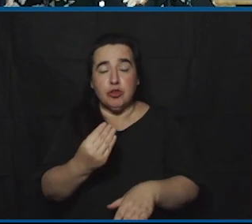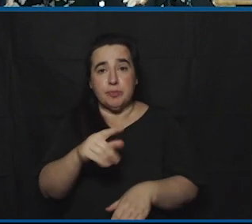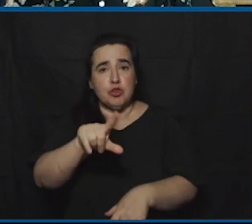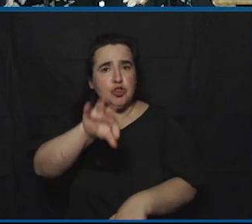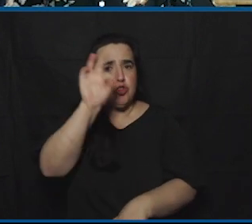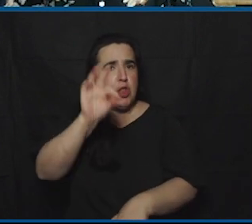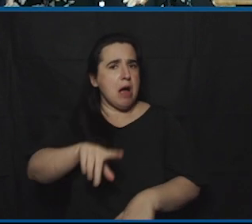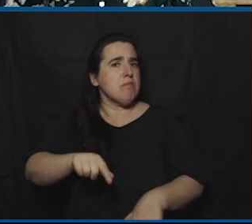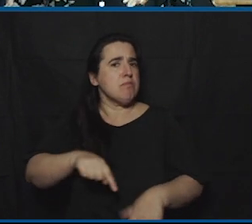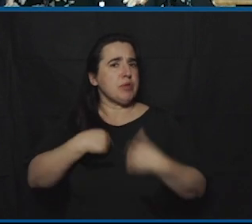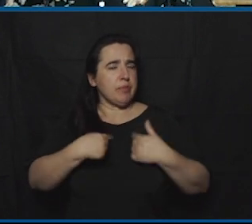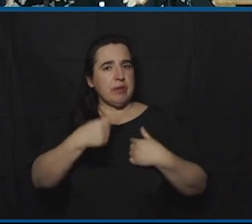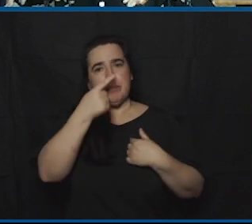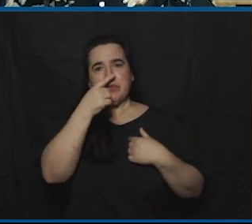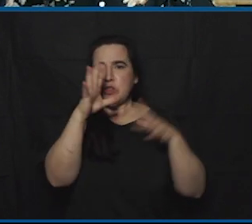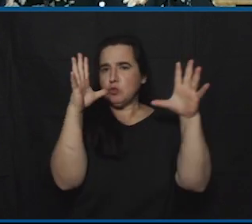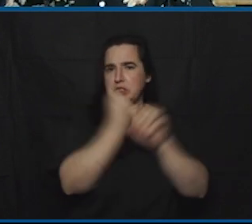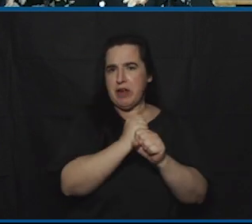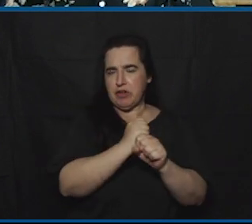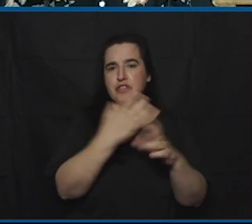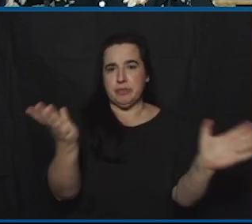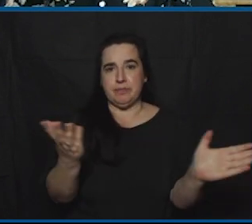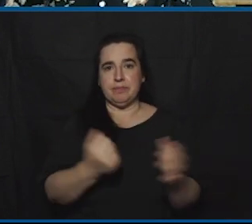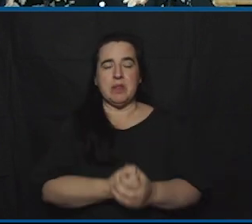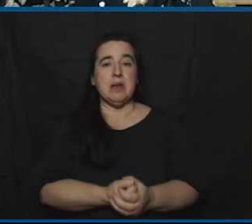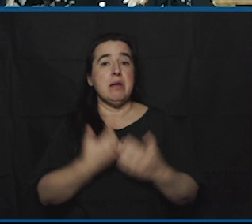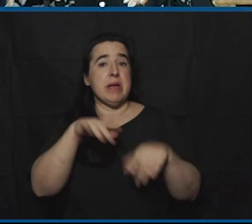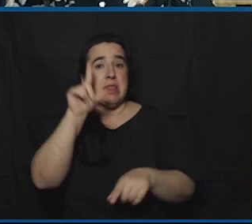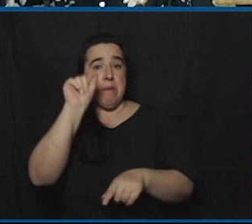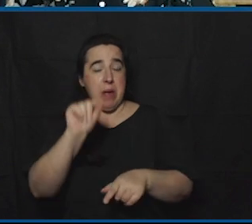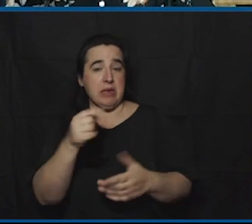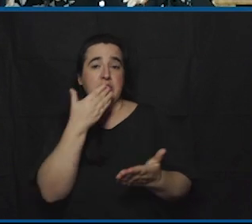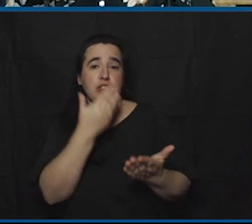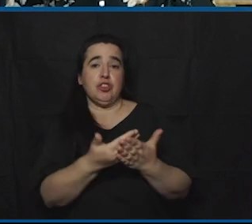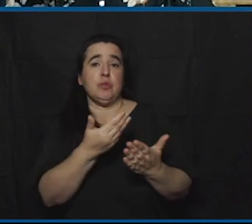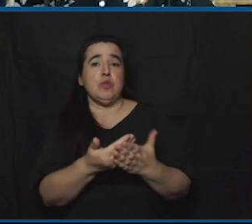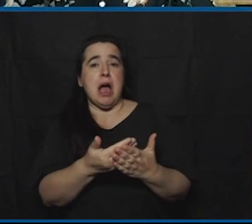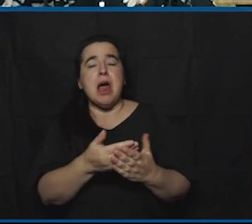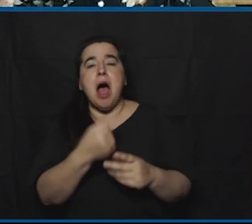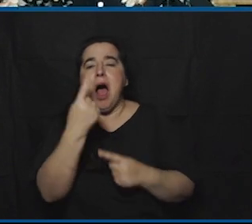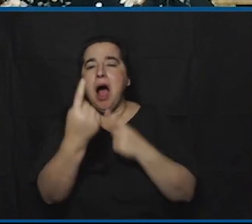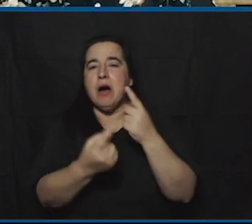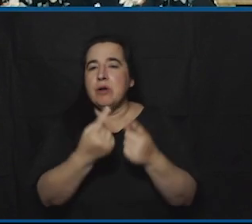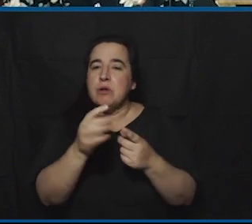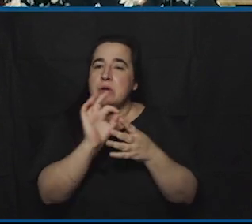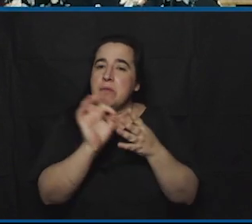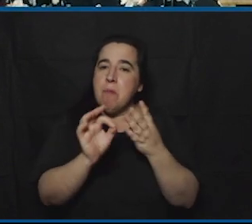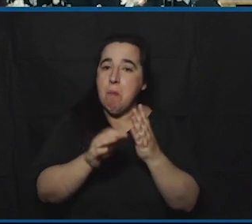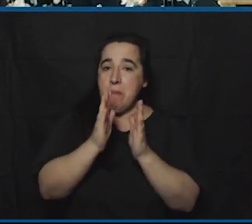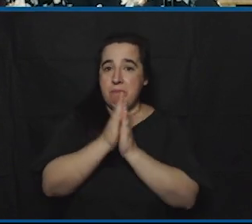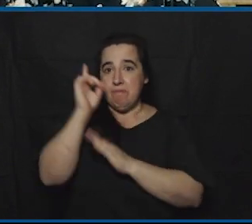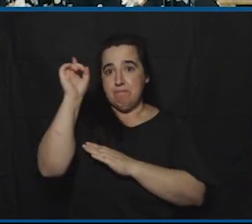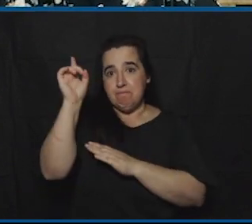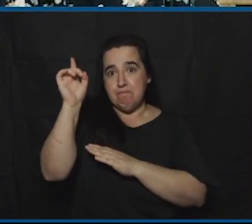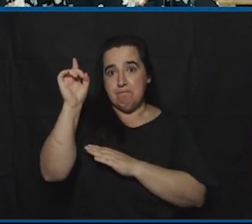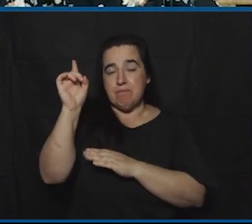escolha, decidiu andar em trevas, né? Mas também nós podemos testemunhar alguns dos atributos de Deus,